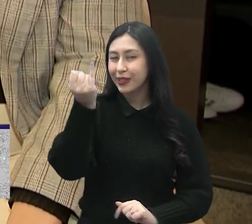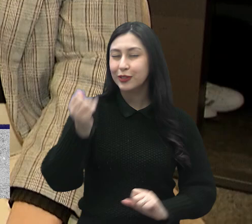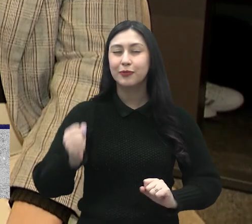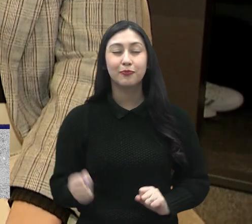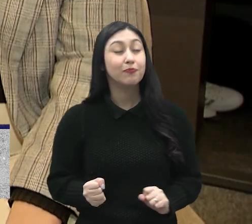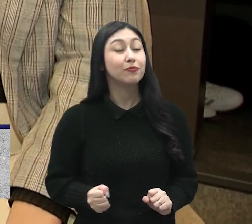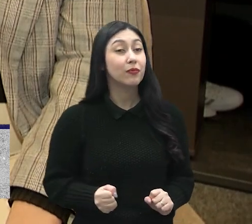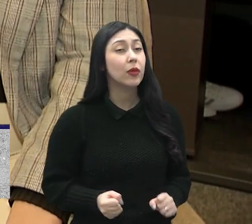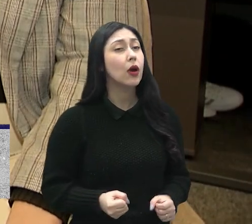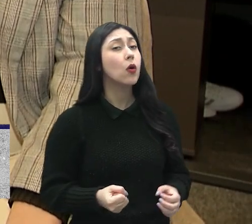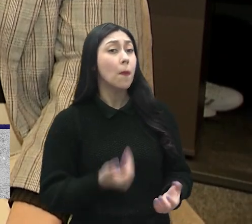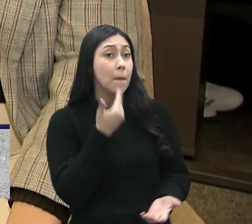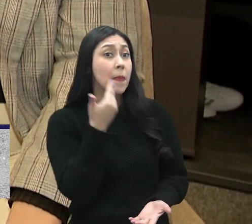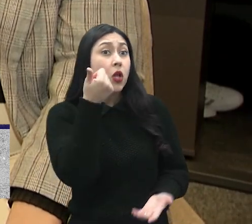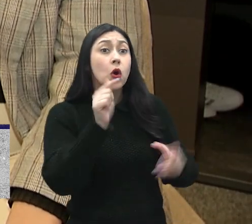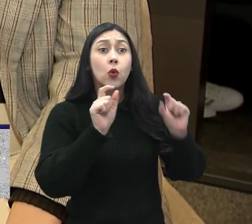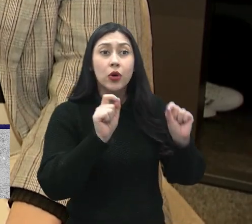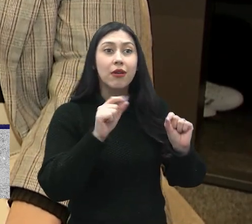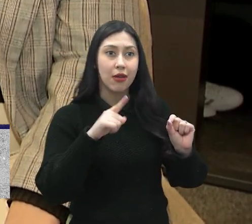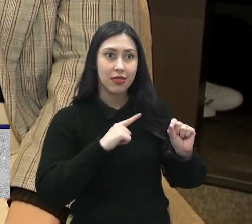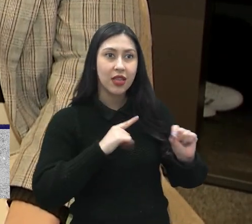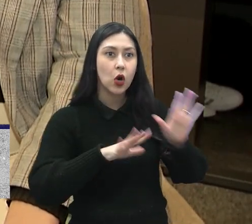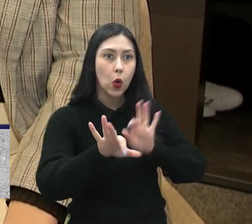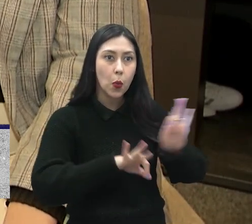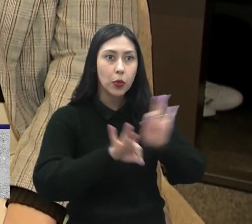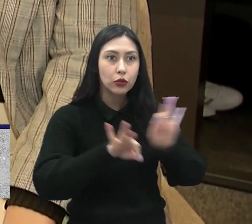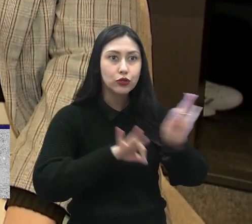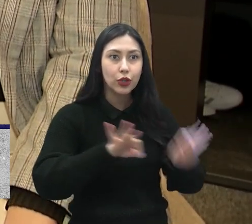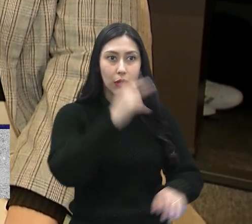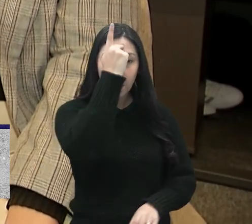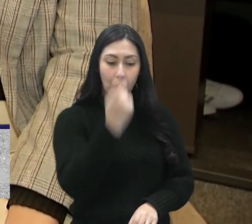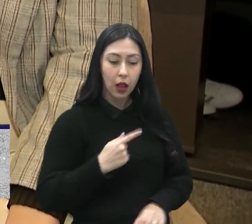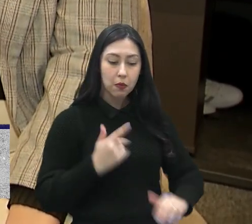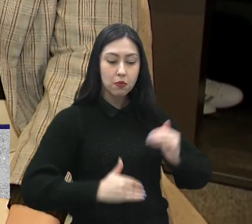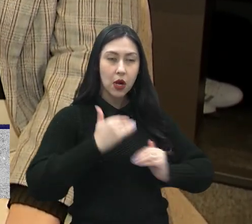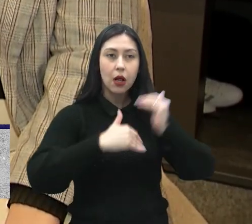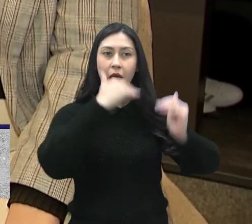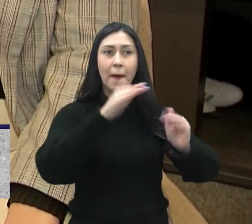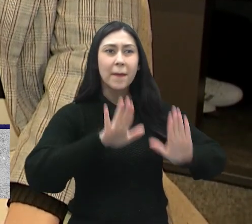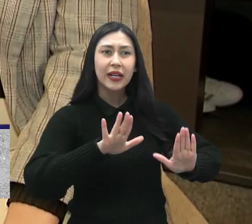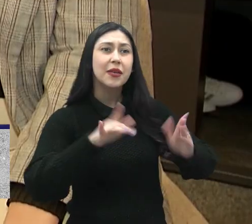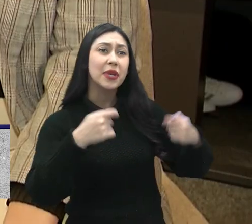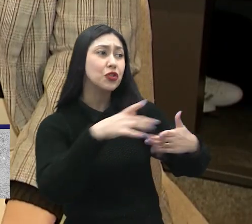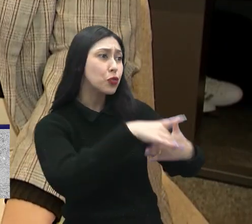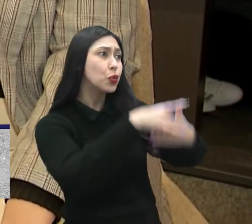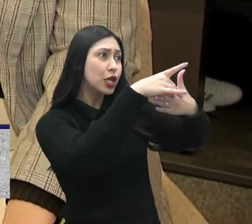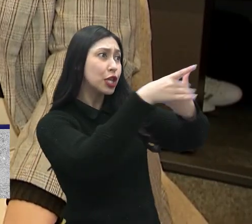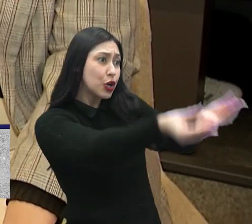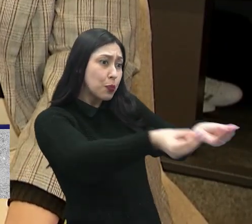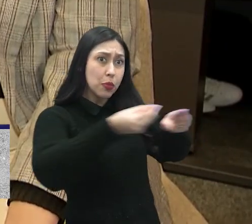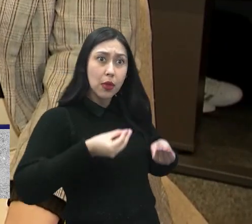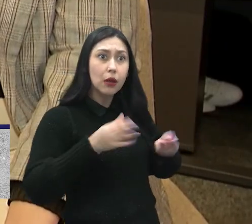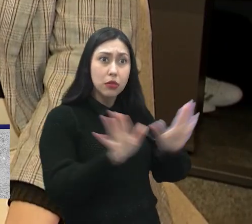o ideal, que a gente sempre tenha um PDI, que é o Plano de Desenvolvimento Individual. E eu não preciso esperar meu líder fazer um PDI para